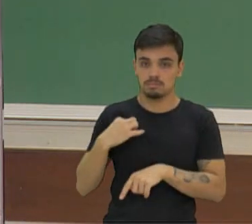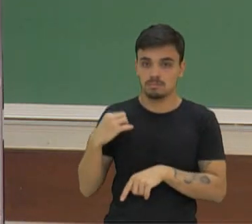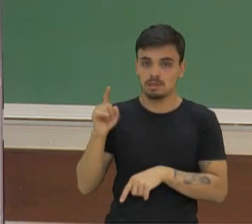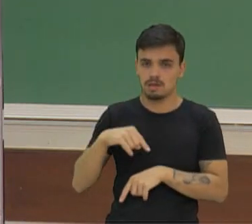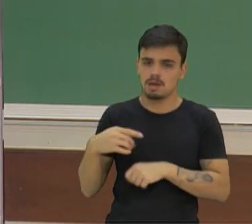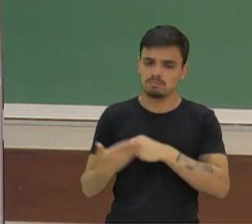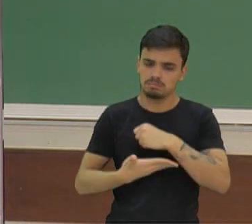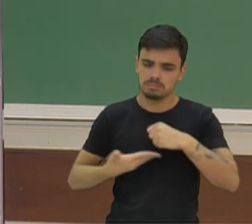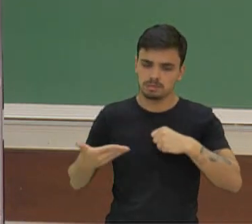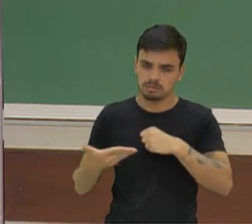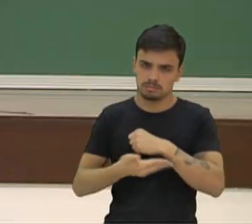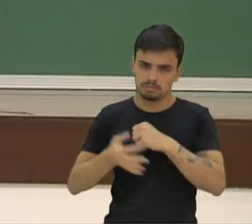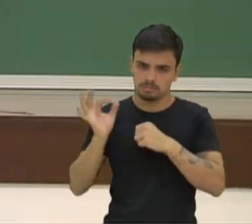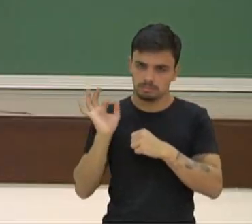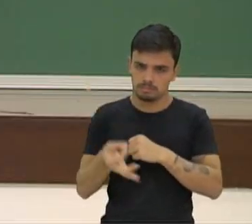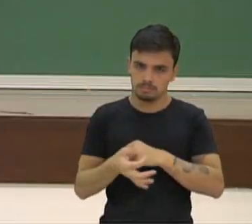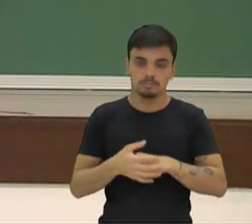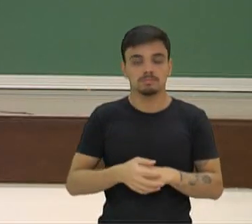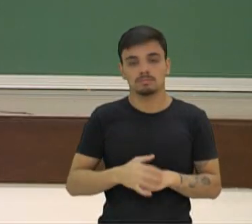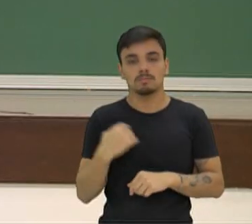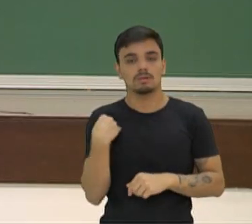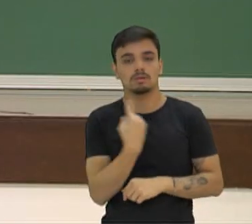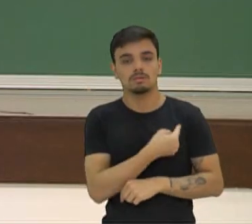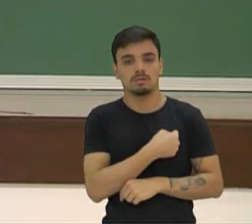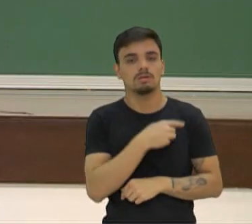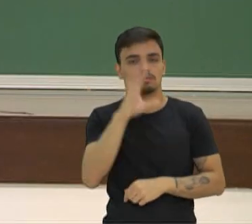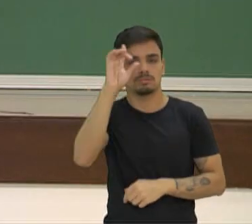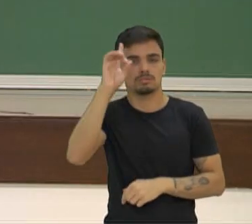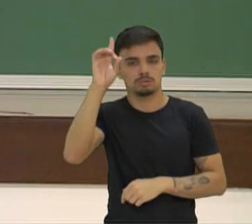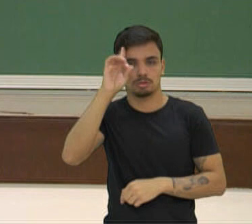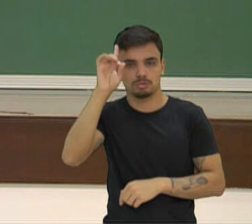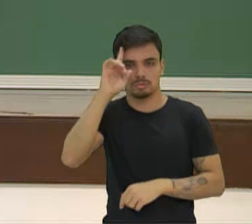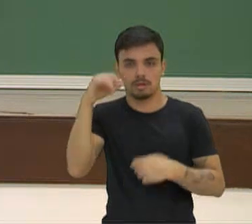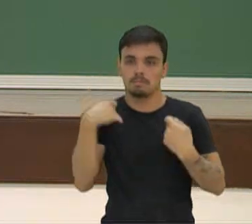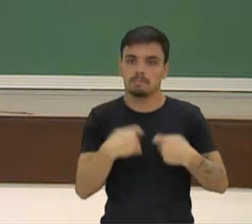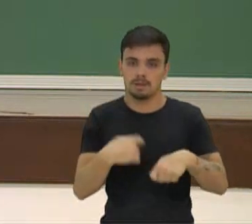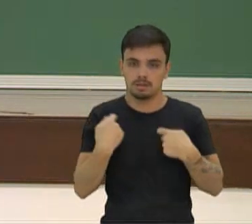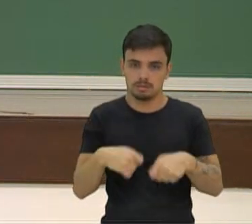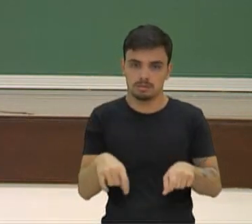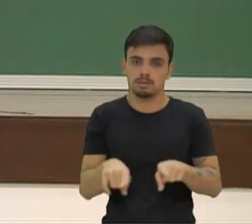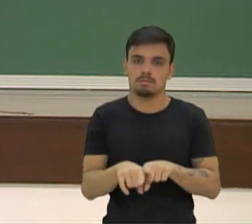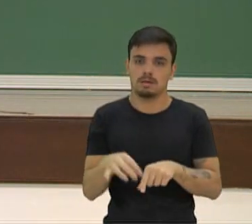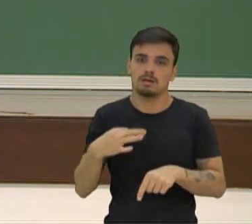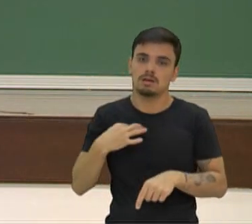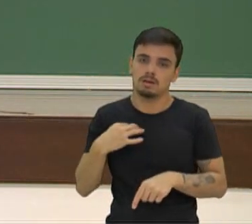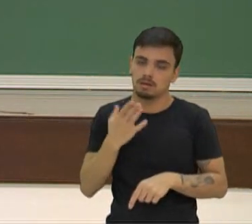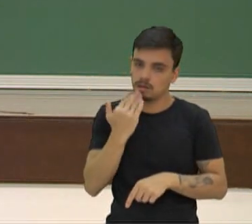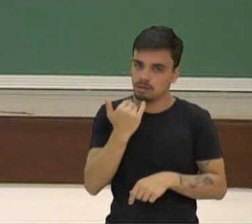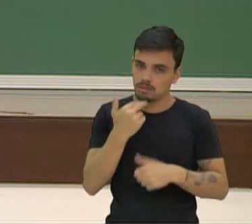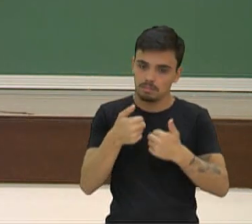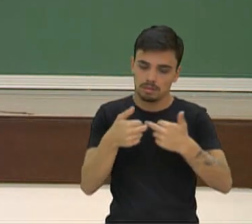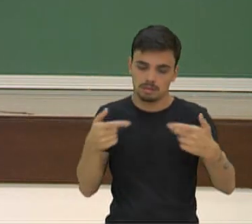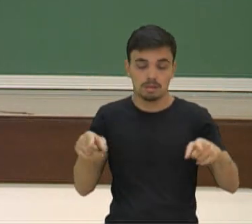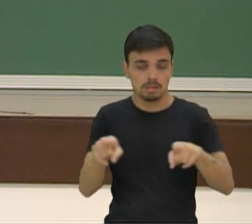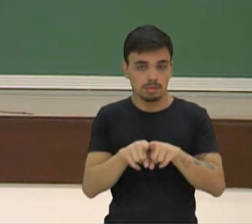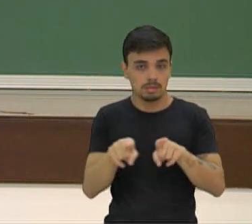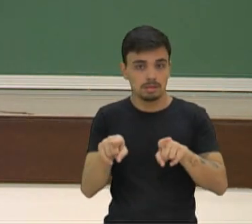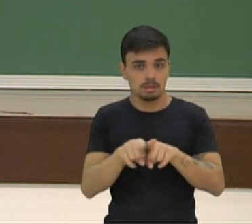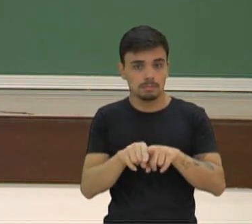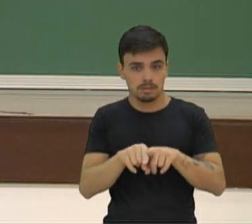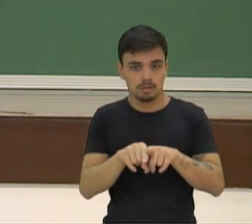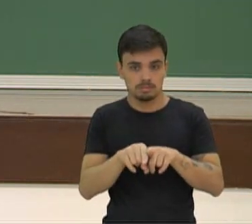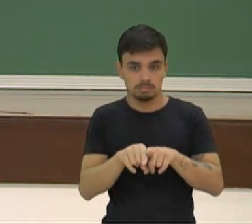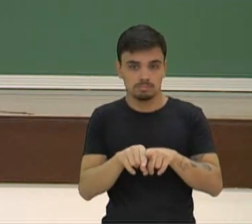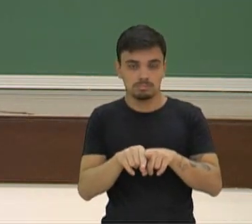itens básicos. Nós, cotidianamente, precisamos nos alimentar e também com uma